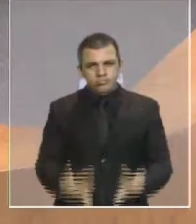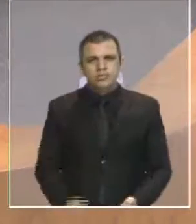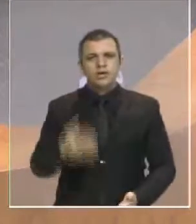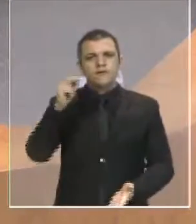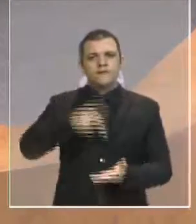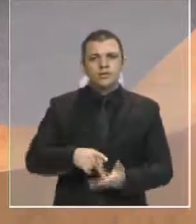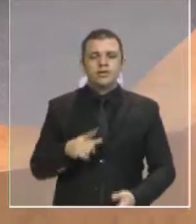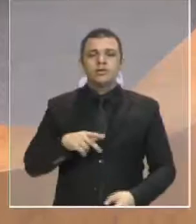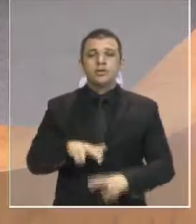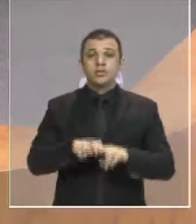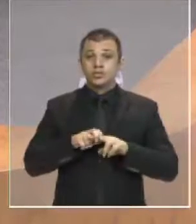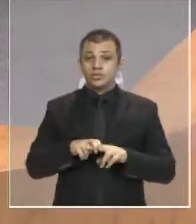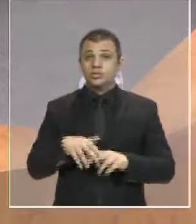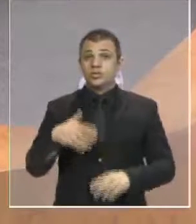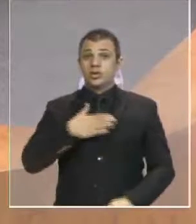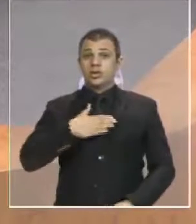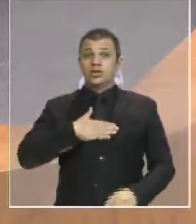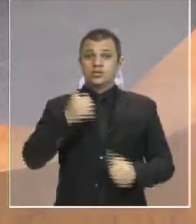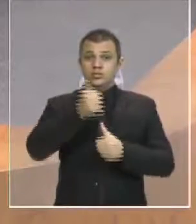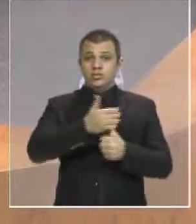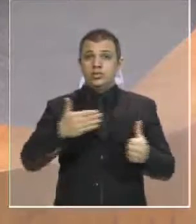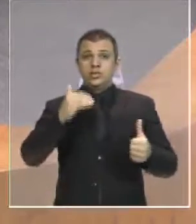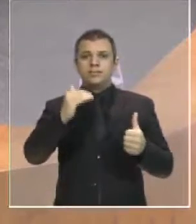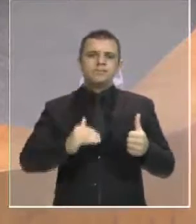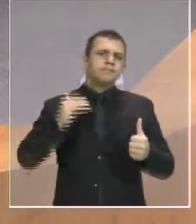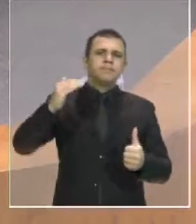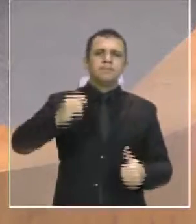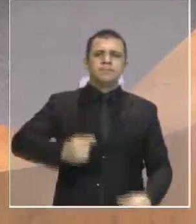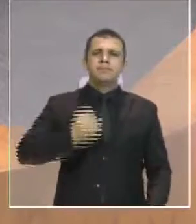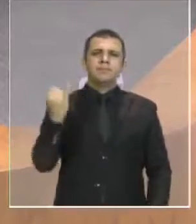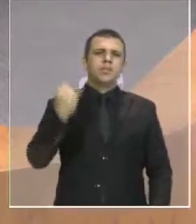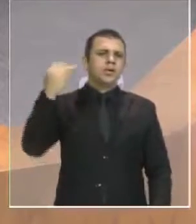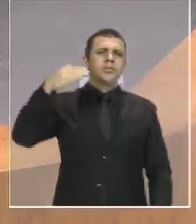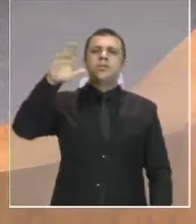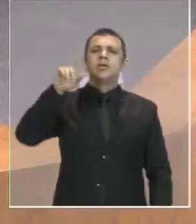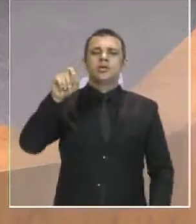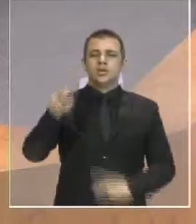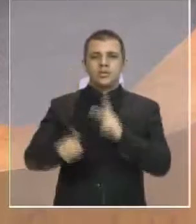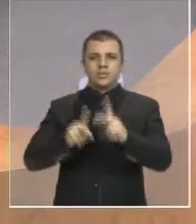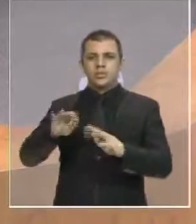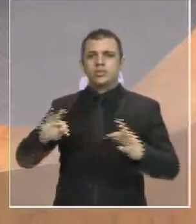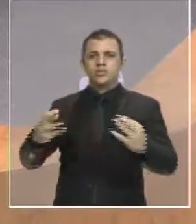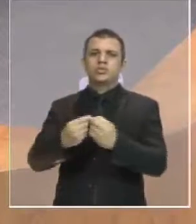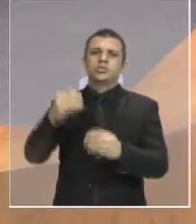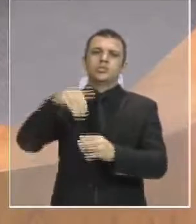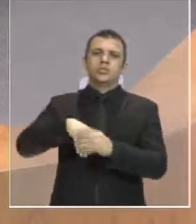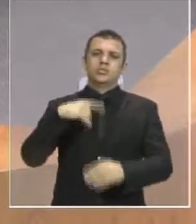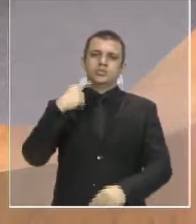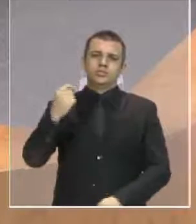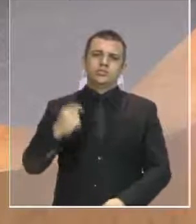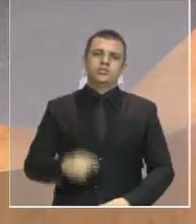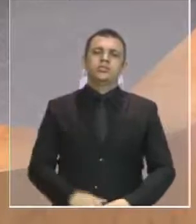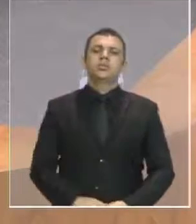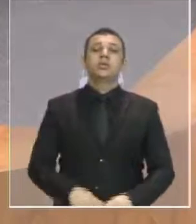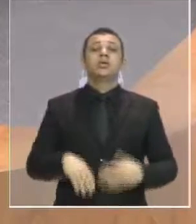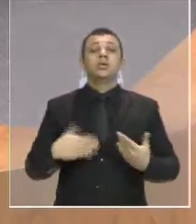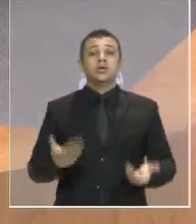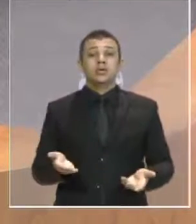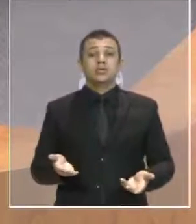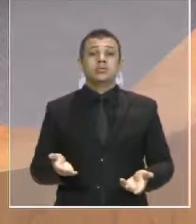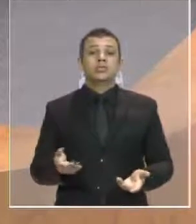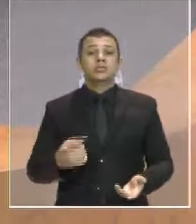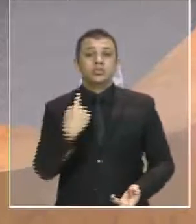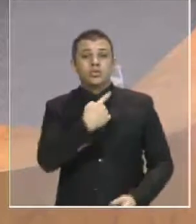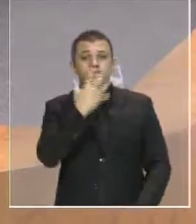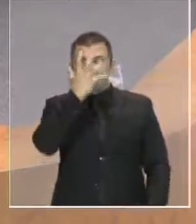mandato, está o povo que me confiou a ele. Então nós não teremos vergonha e